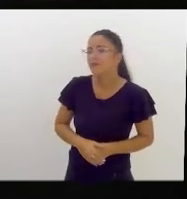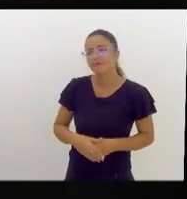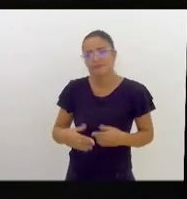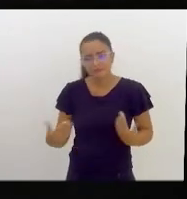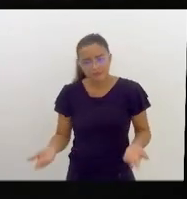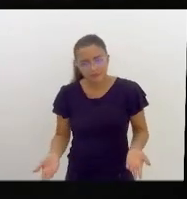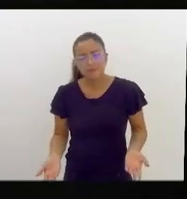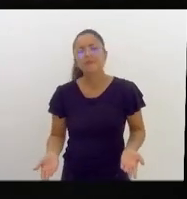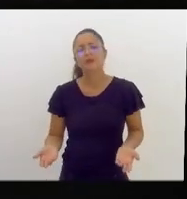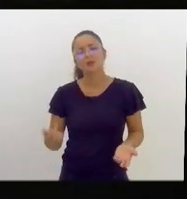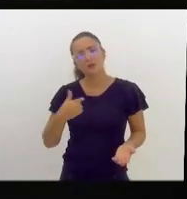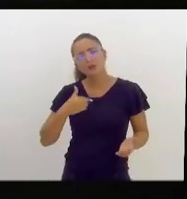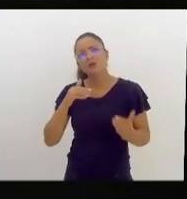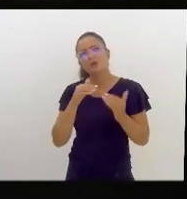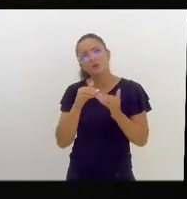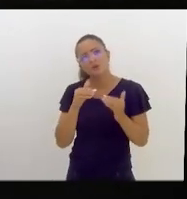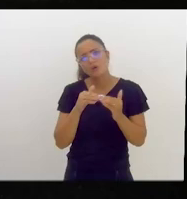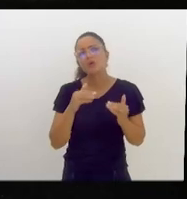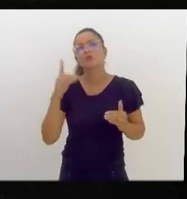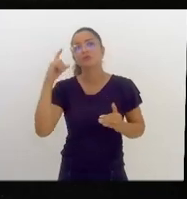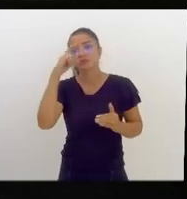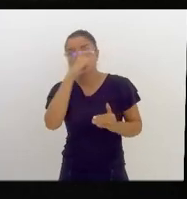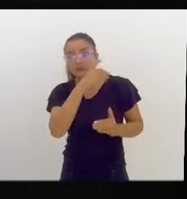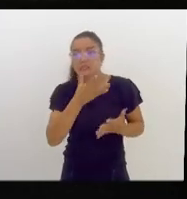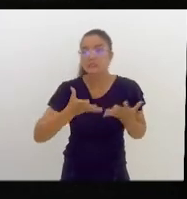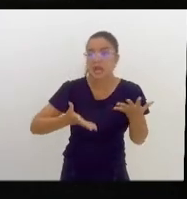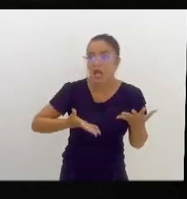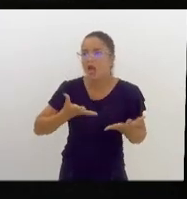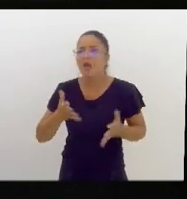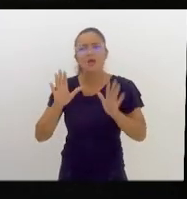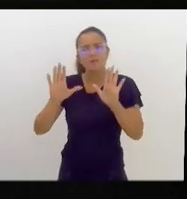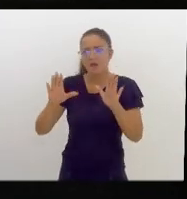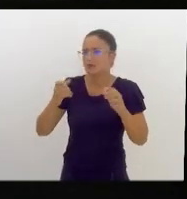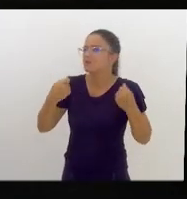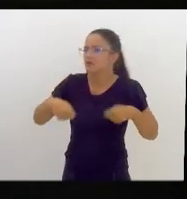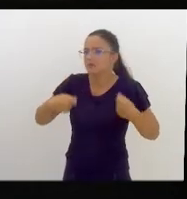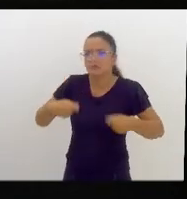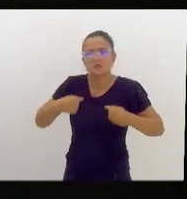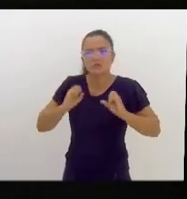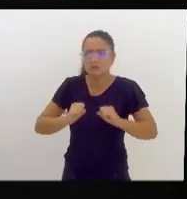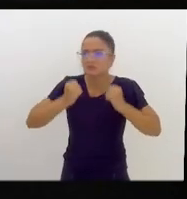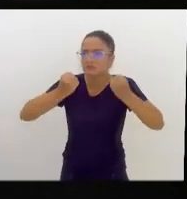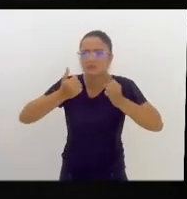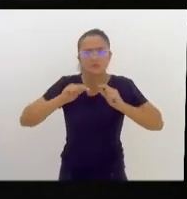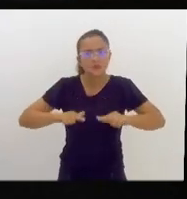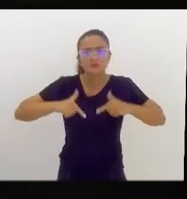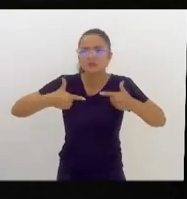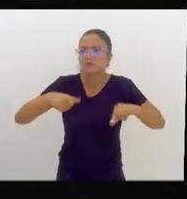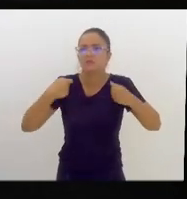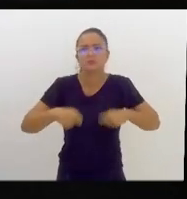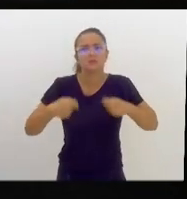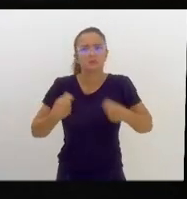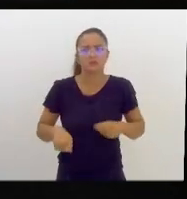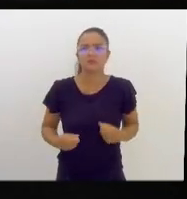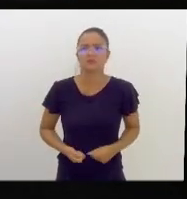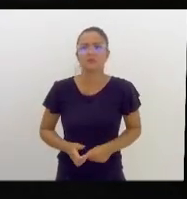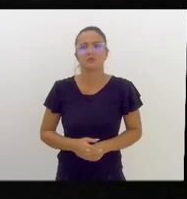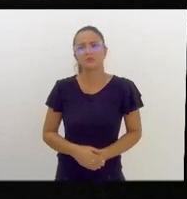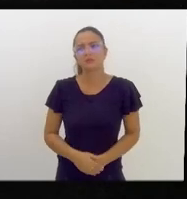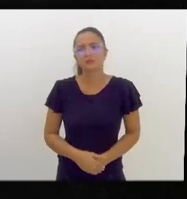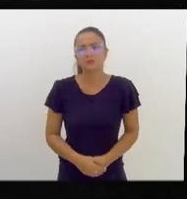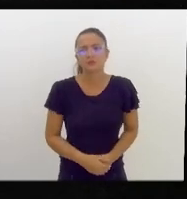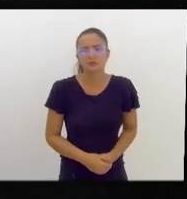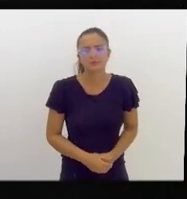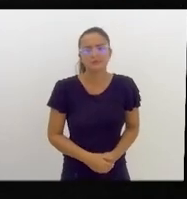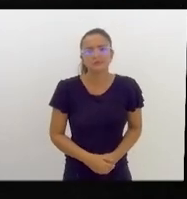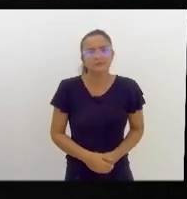e eu concordo que são operações sensíveis, mas algo tem que ser feito, algo tem que ser solucionado, né? E como